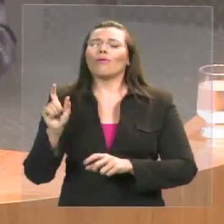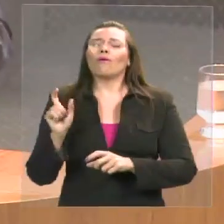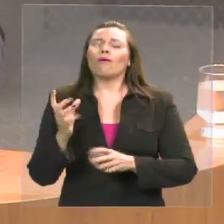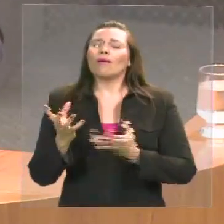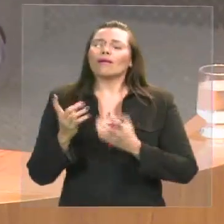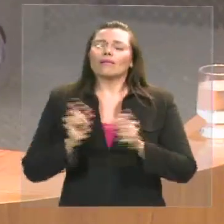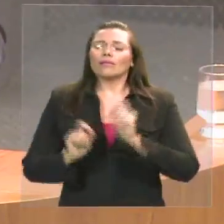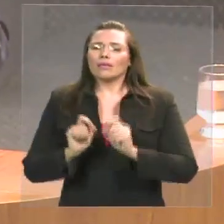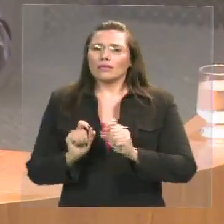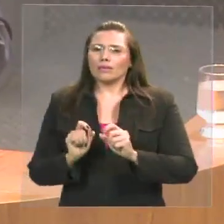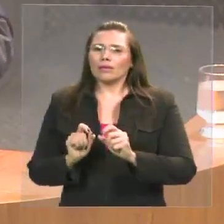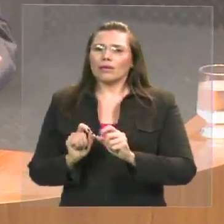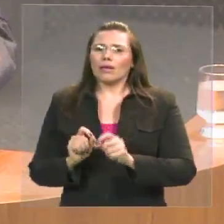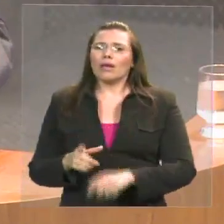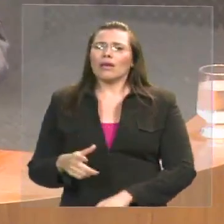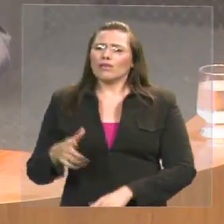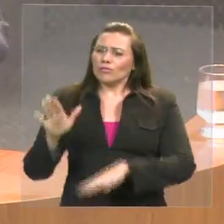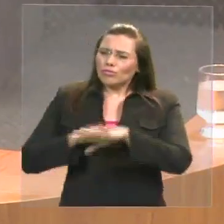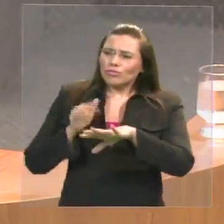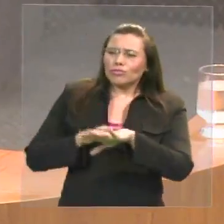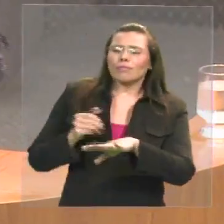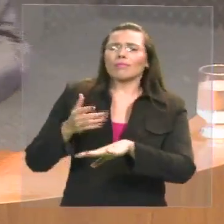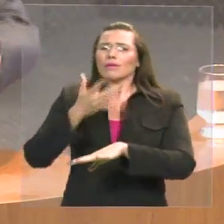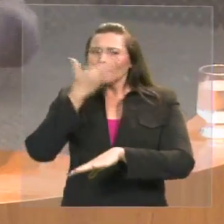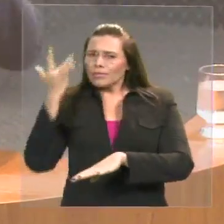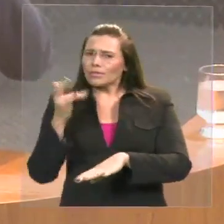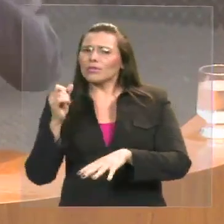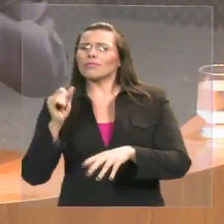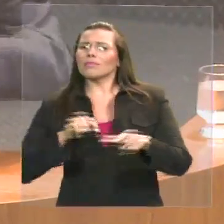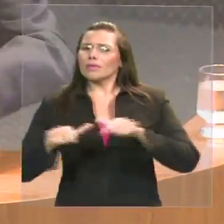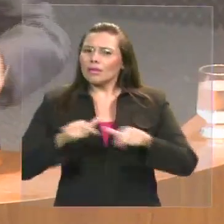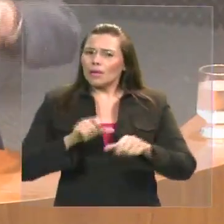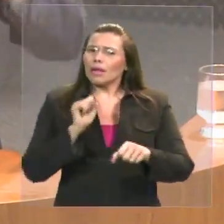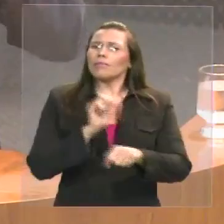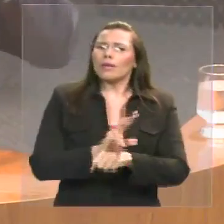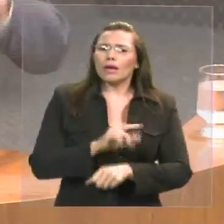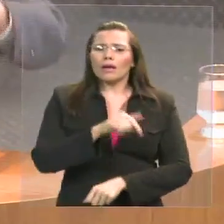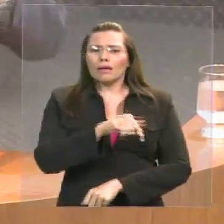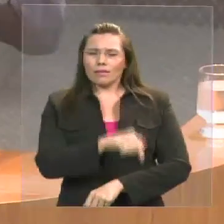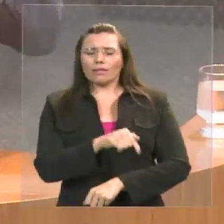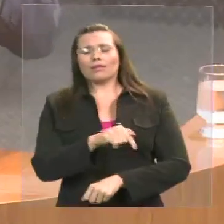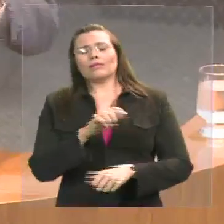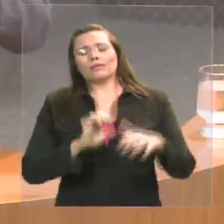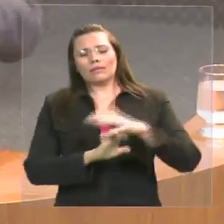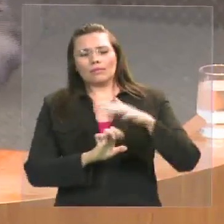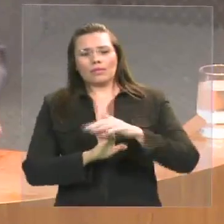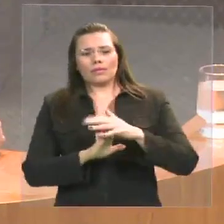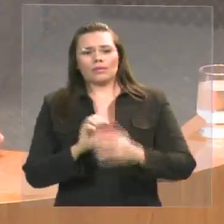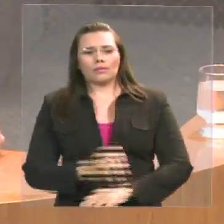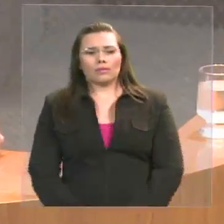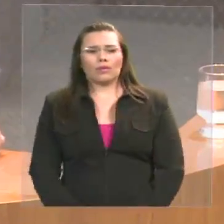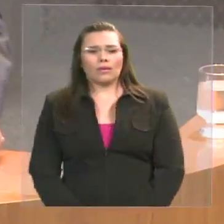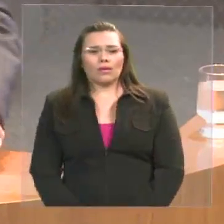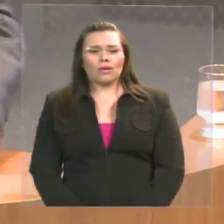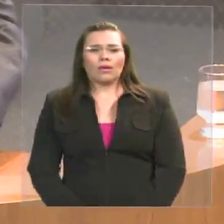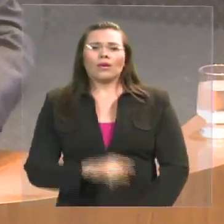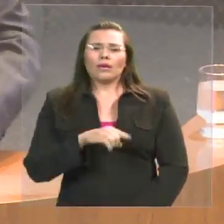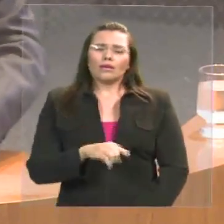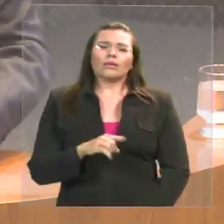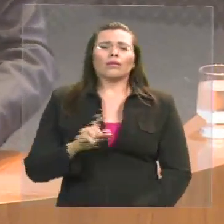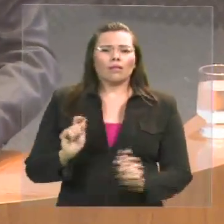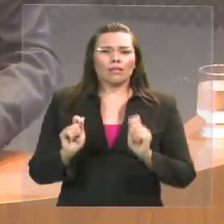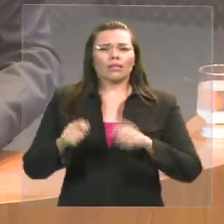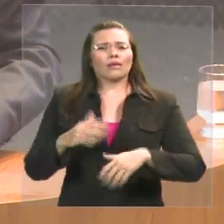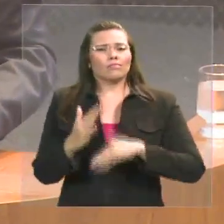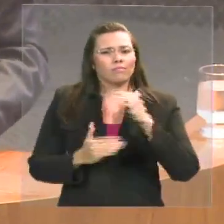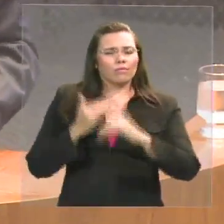atividades, vai ter renda, e essa renda vai ser revertida para o nosso estado. Então, aqui